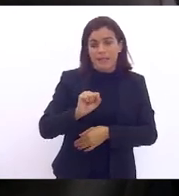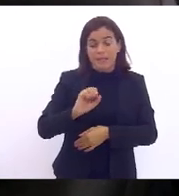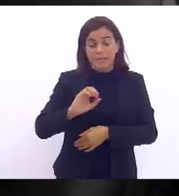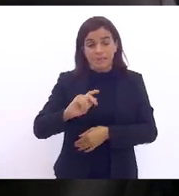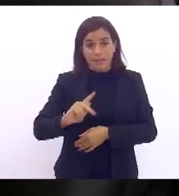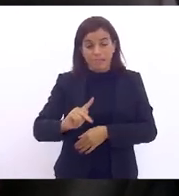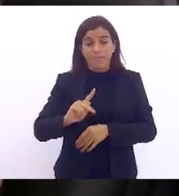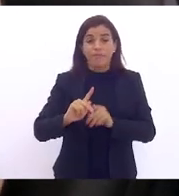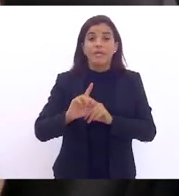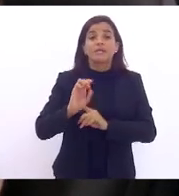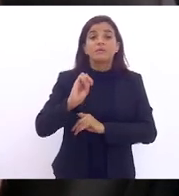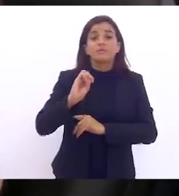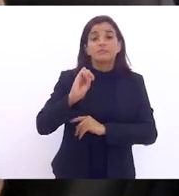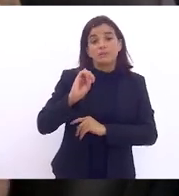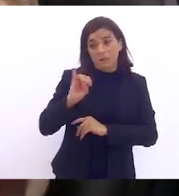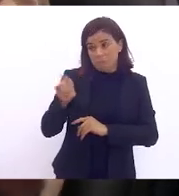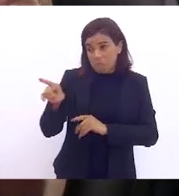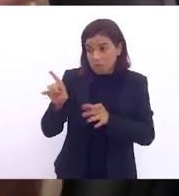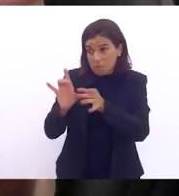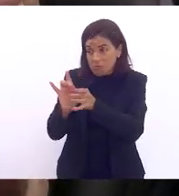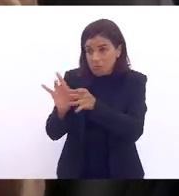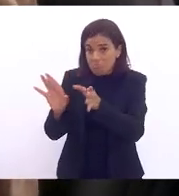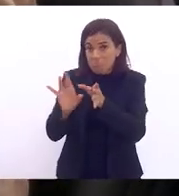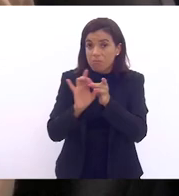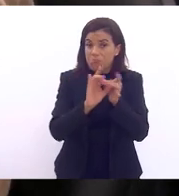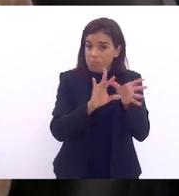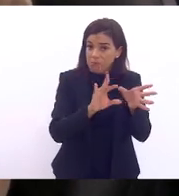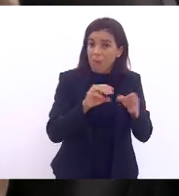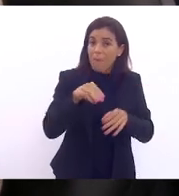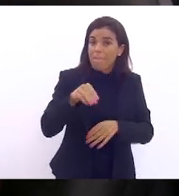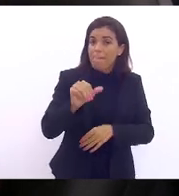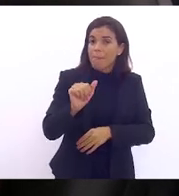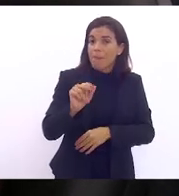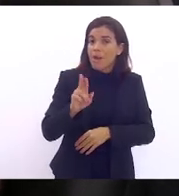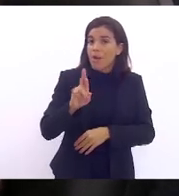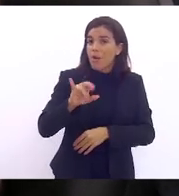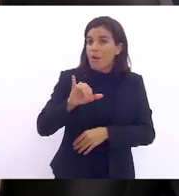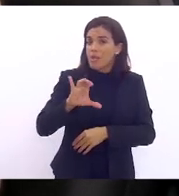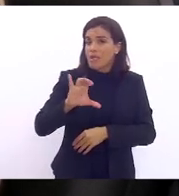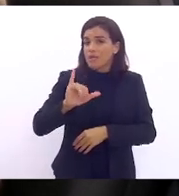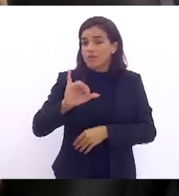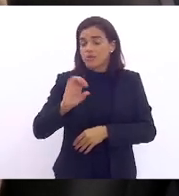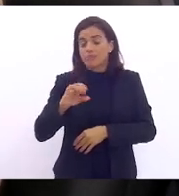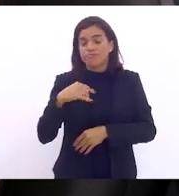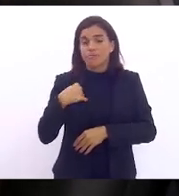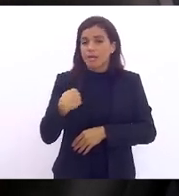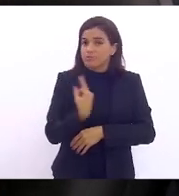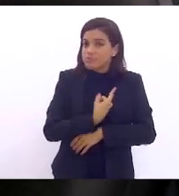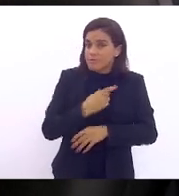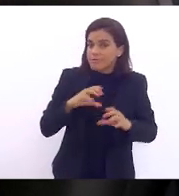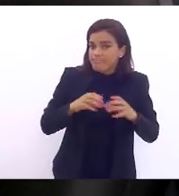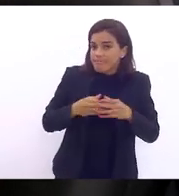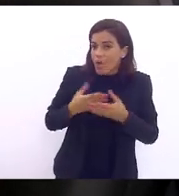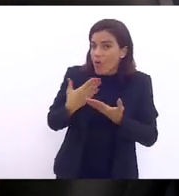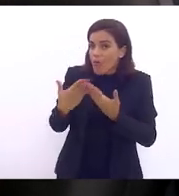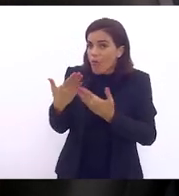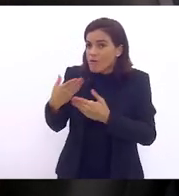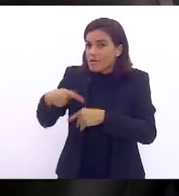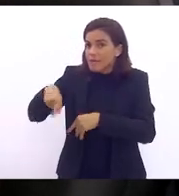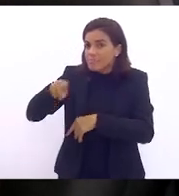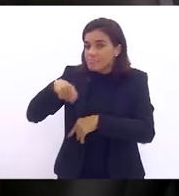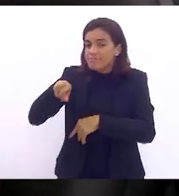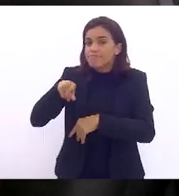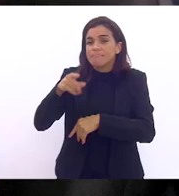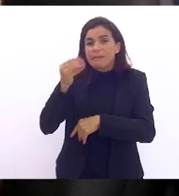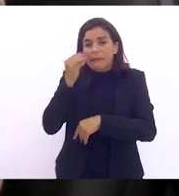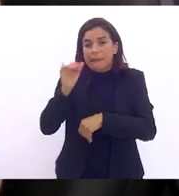possível colocar el à disposição tua e do Senhor Maurício pra gente conversar com vocês para ver o que que a gente pode melhorar questão